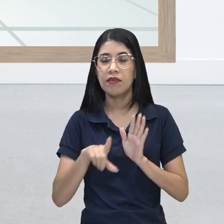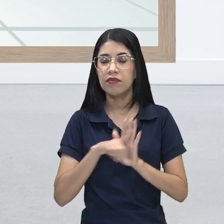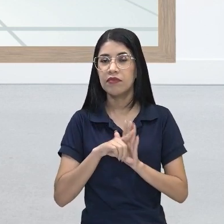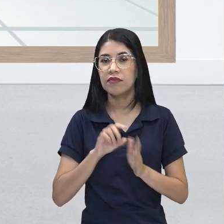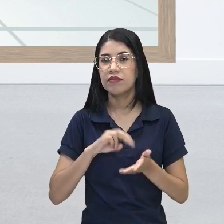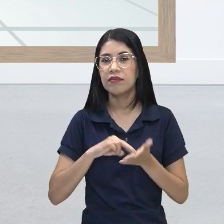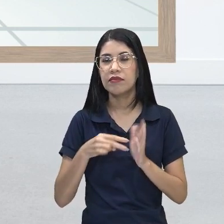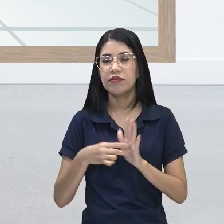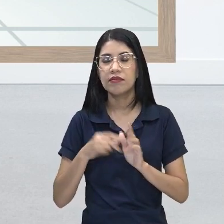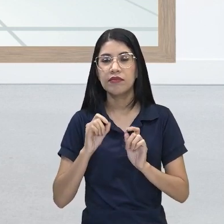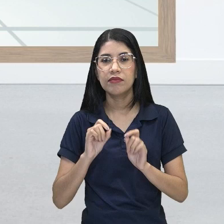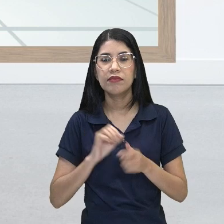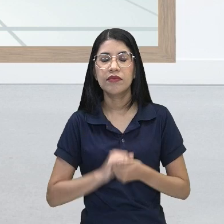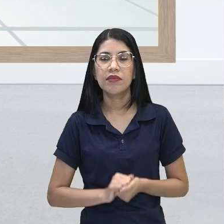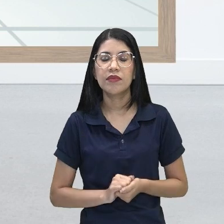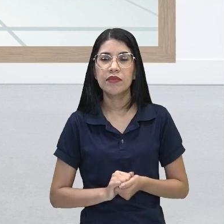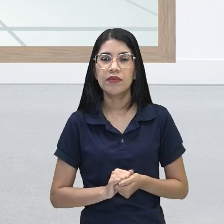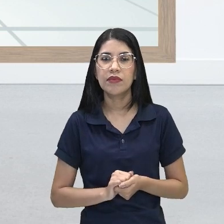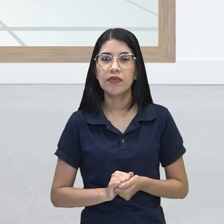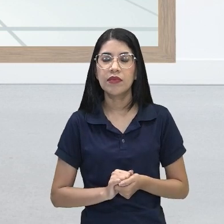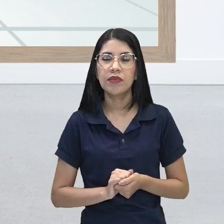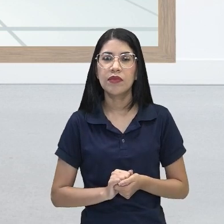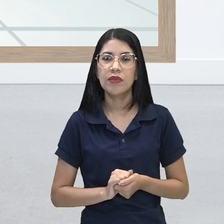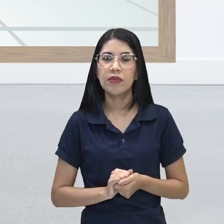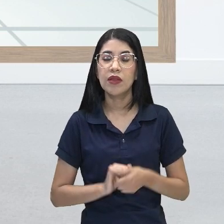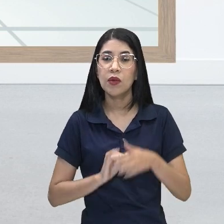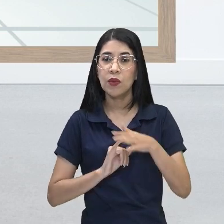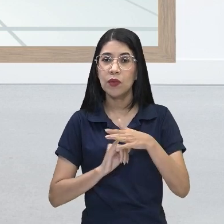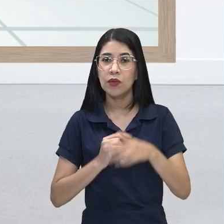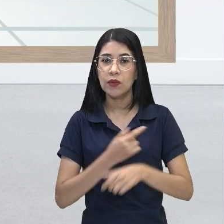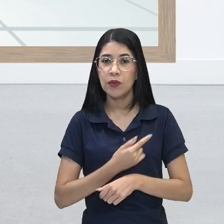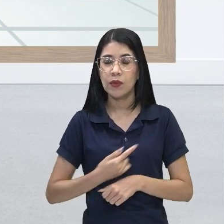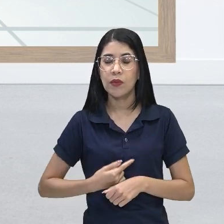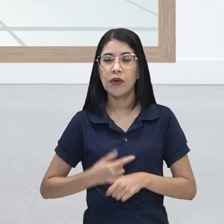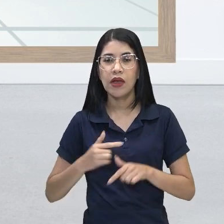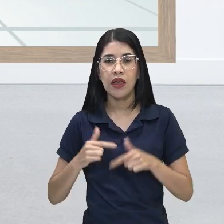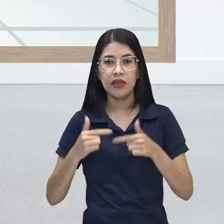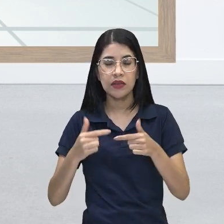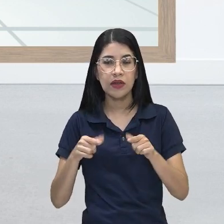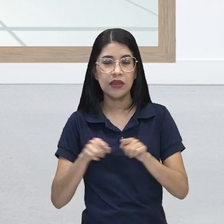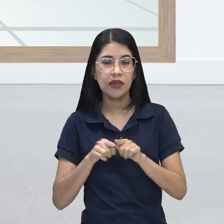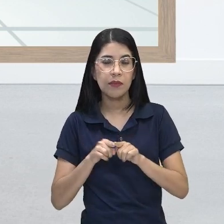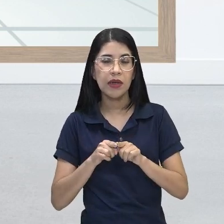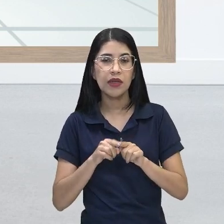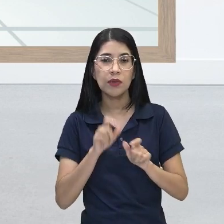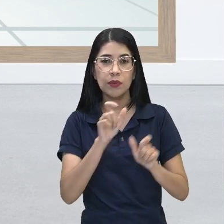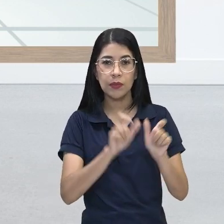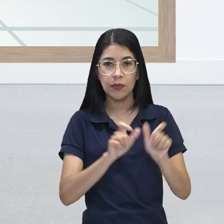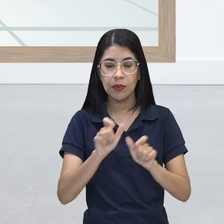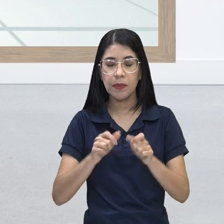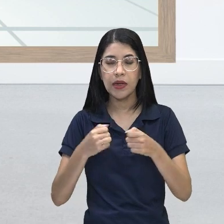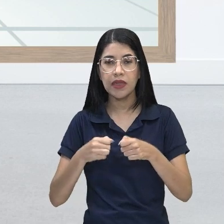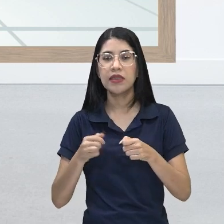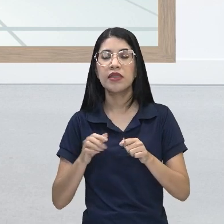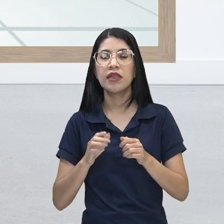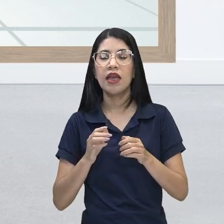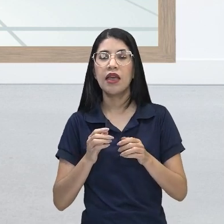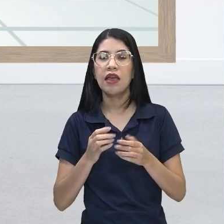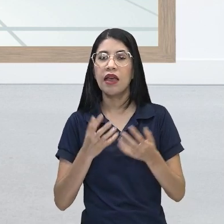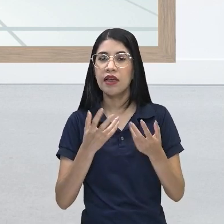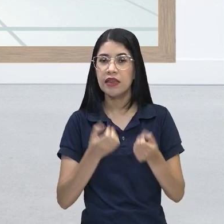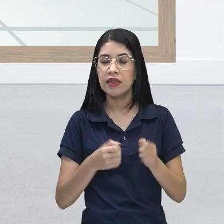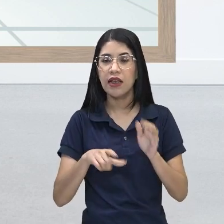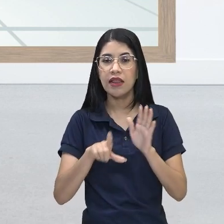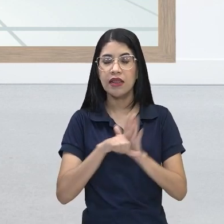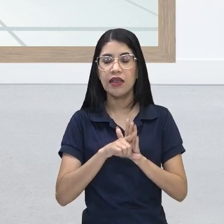Todas as ações do Estado e dos cidadãos devem estar submetidas à lei, que é elaborada